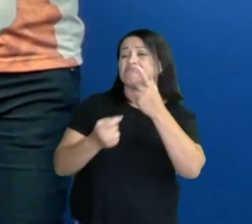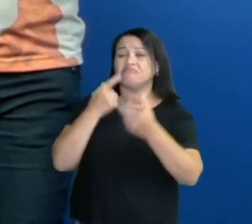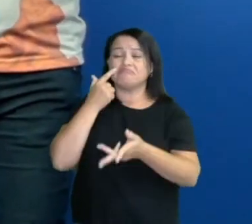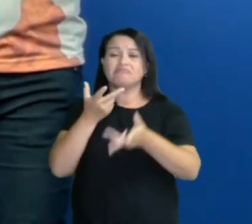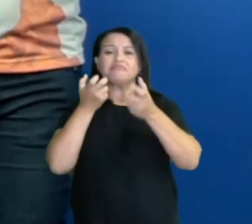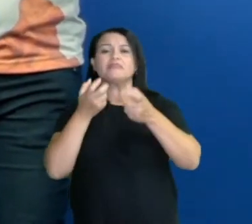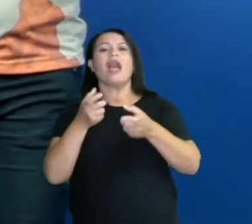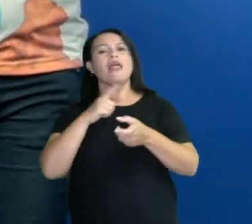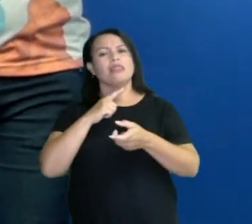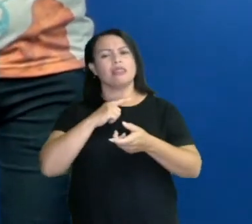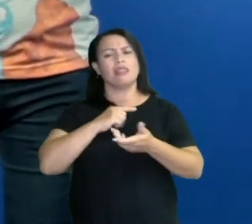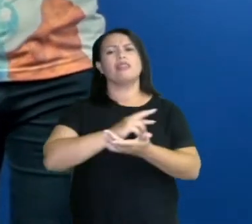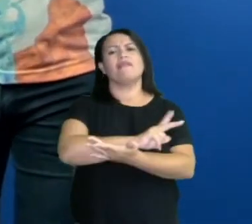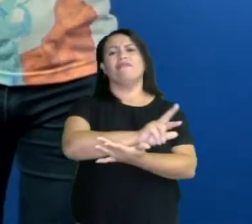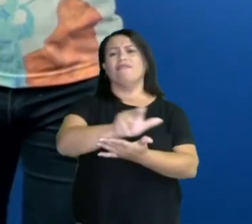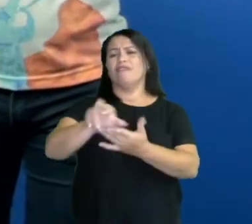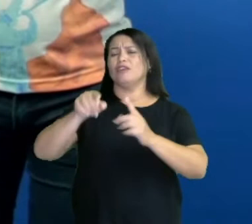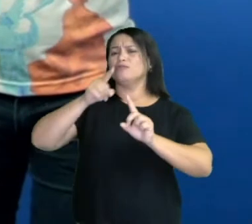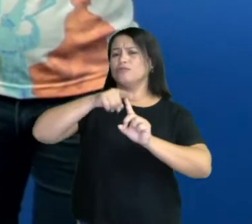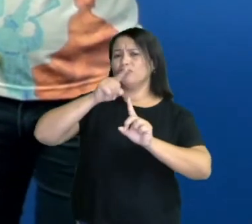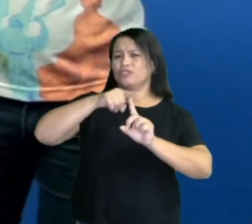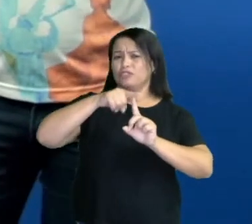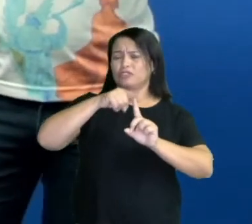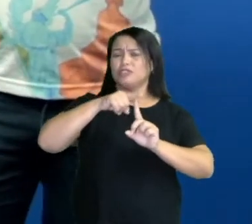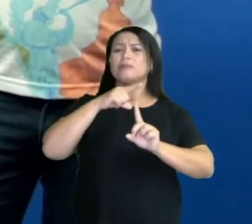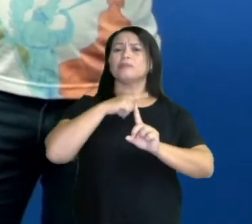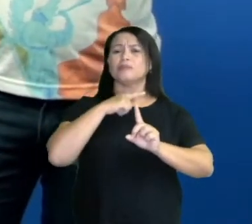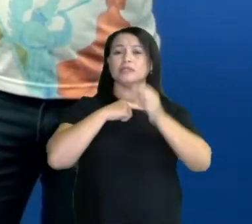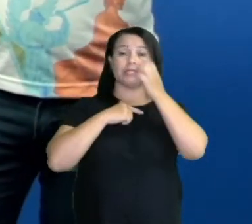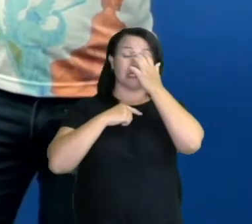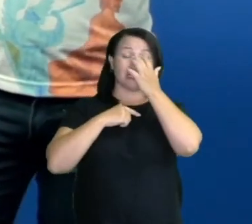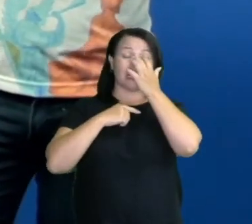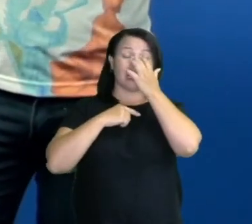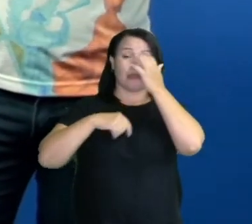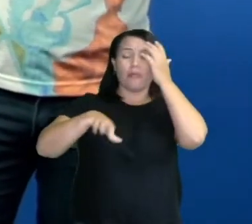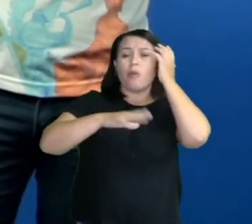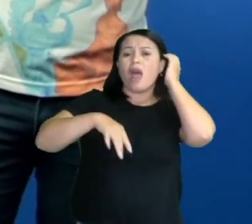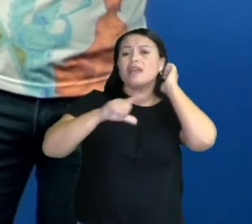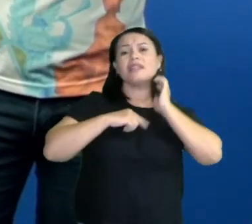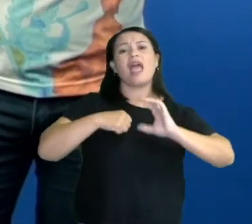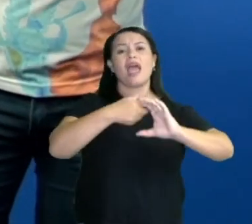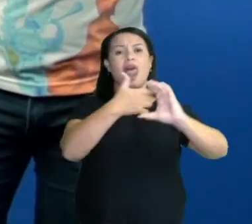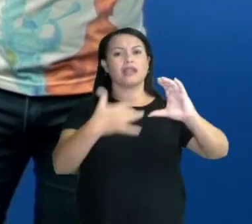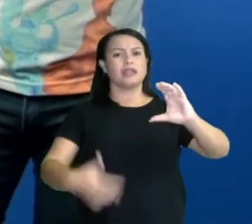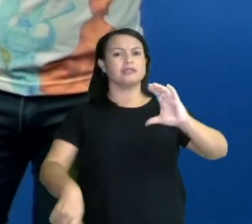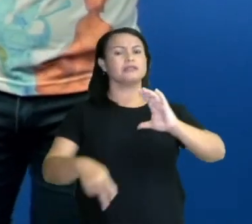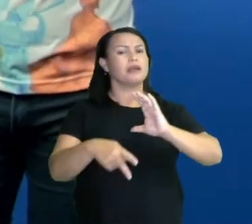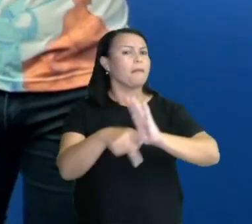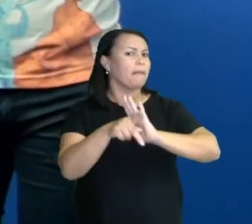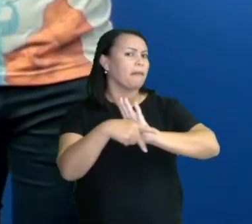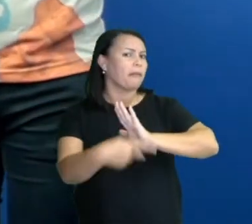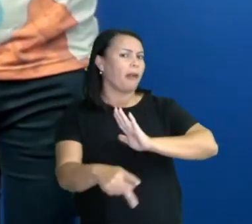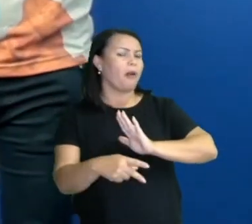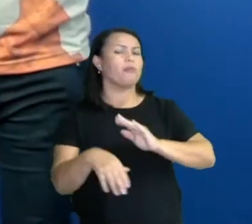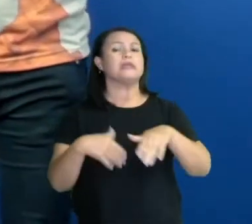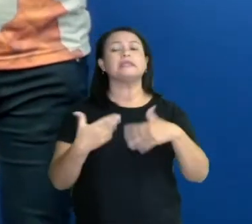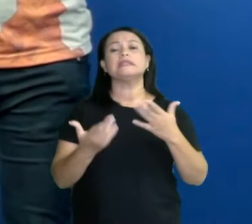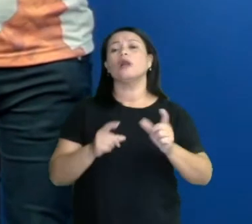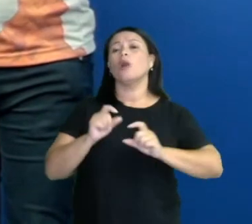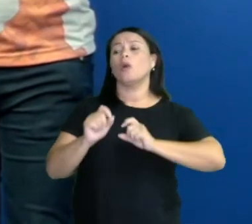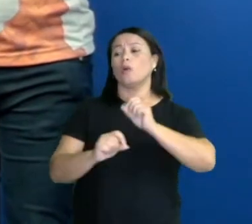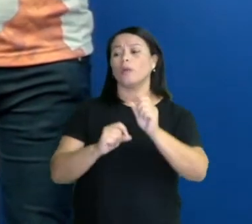tem diversos tipos de vegetação que ocupam áreas mais restritas e que possuem características próprias. A partir de